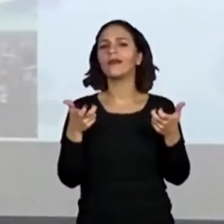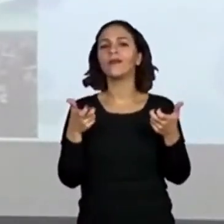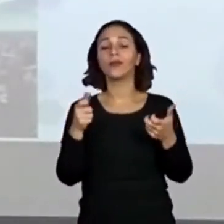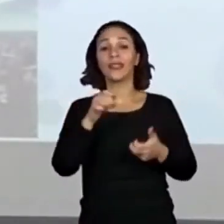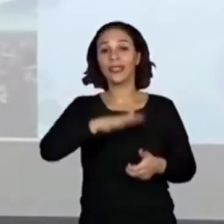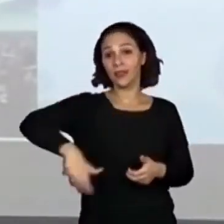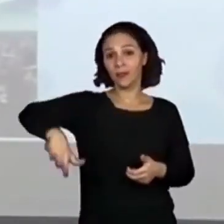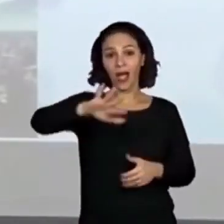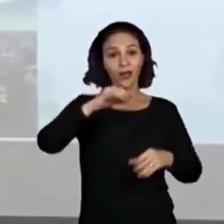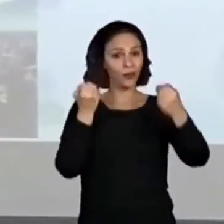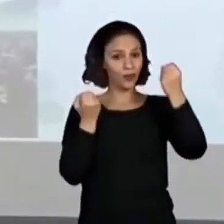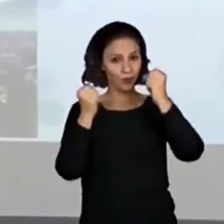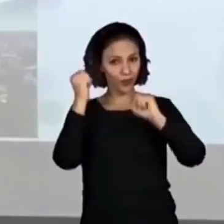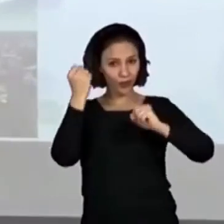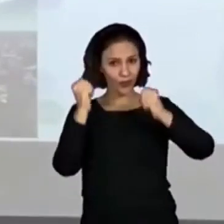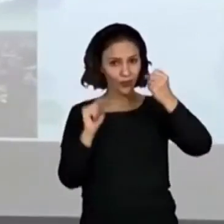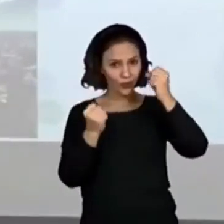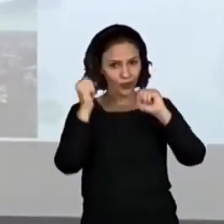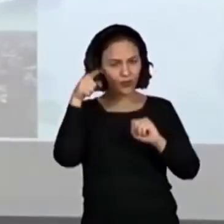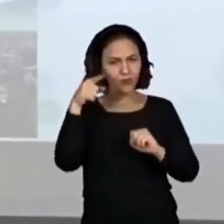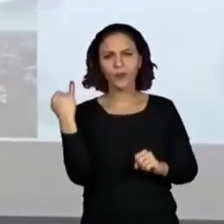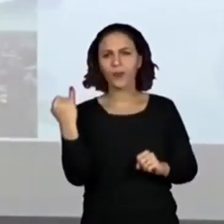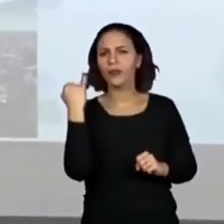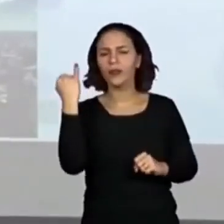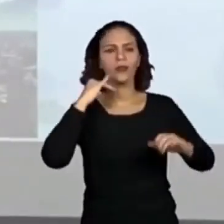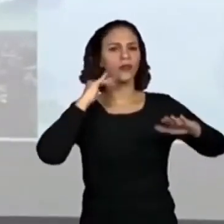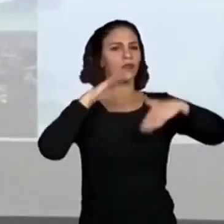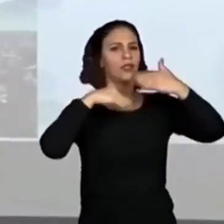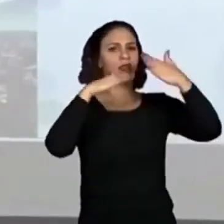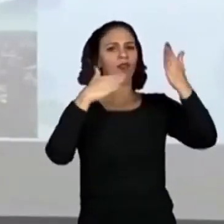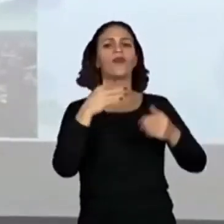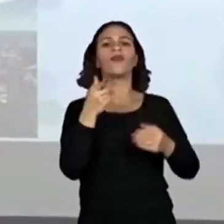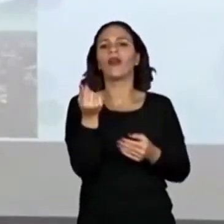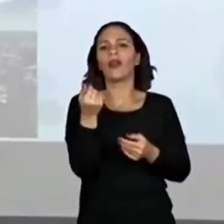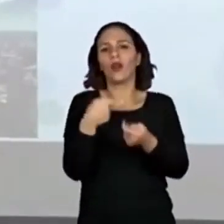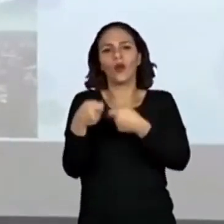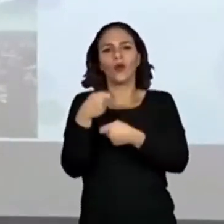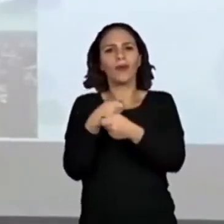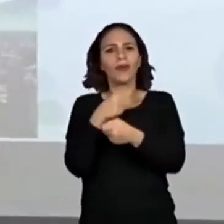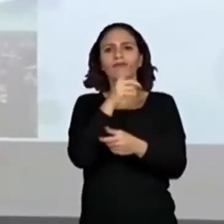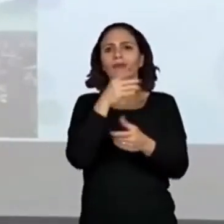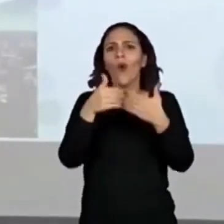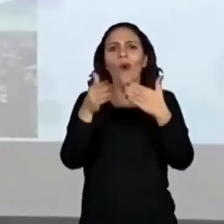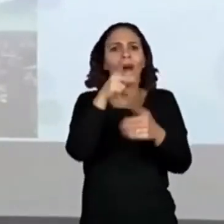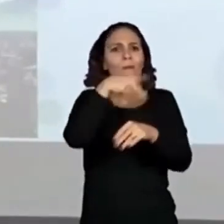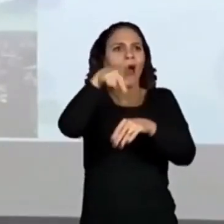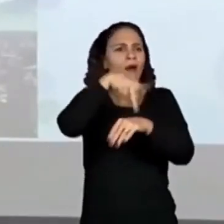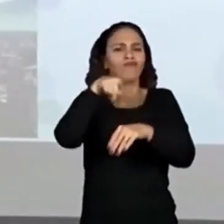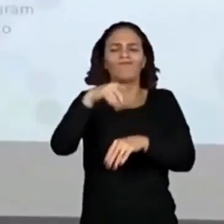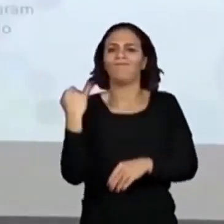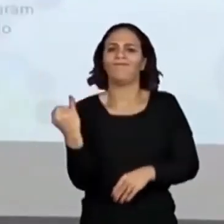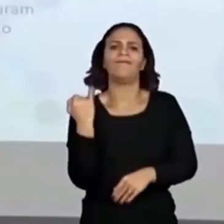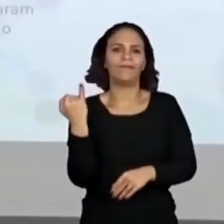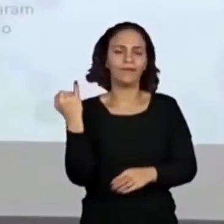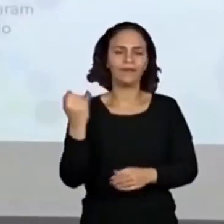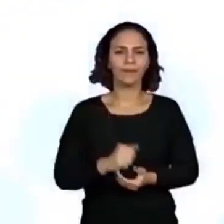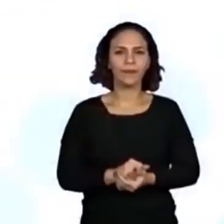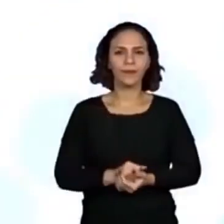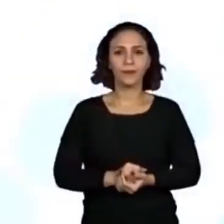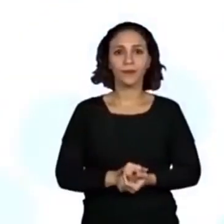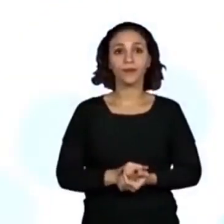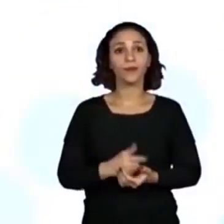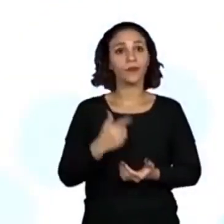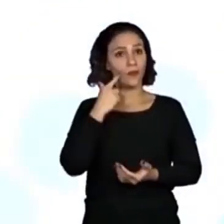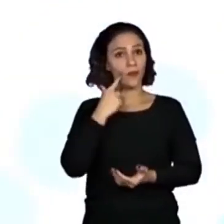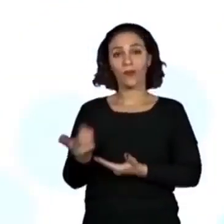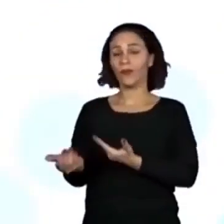espaço industrial ele é muito importante para o desenvolvimento da economia de qualquer país. Muito bem, pessoal. Aqui eu